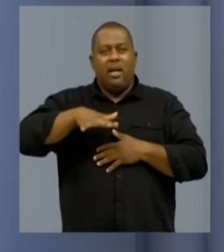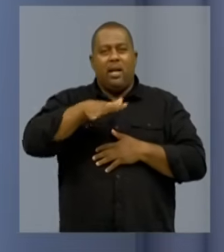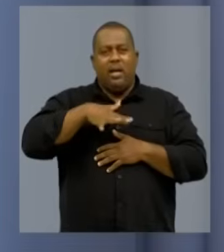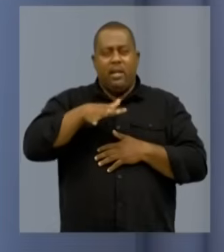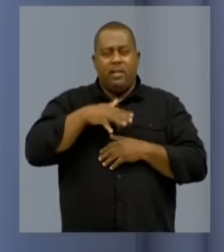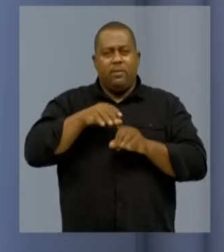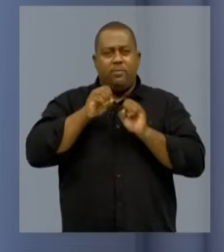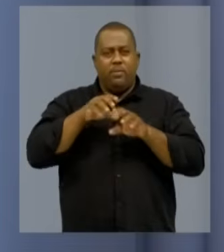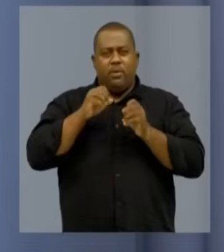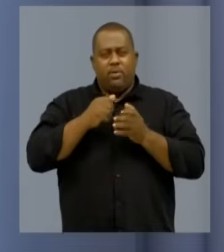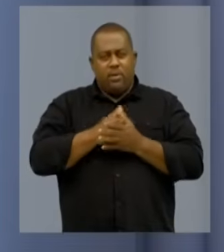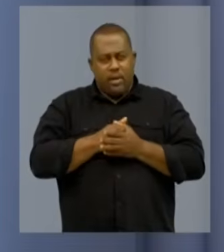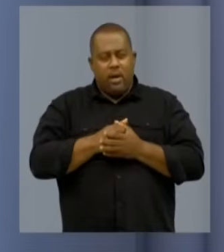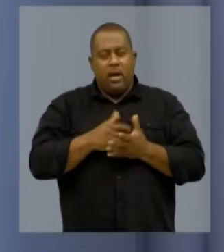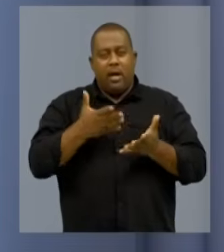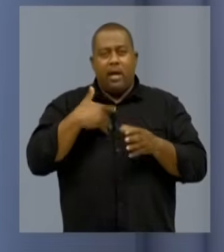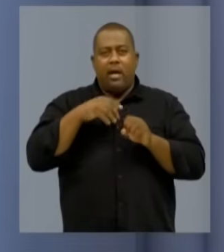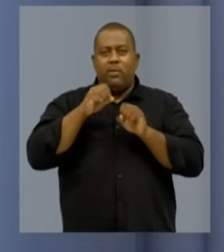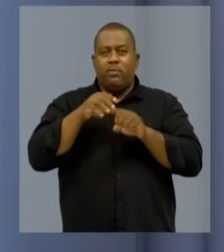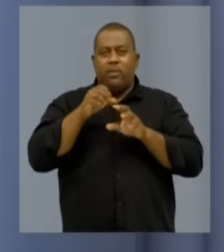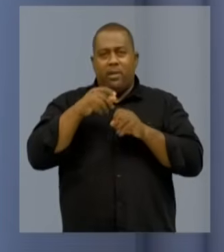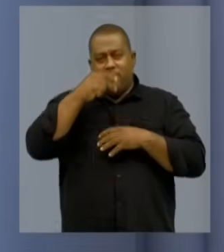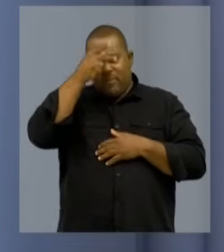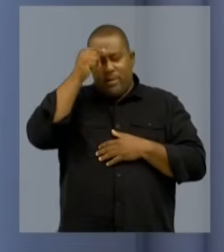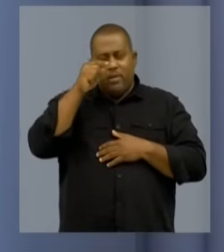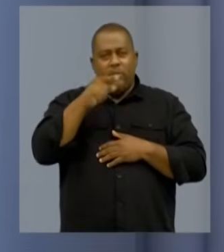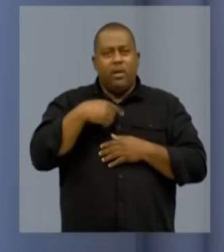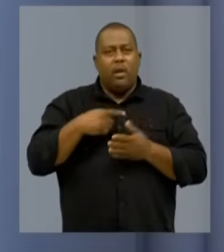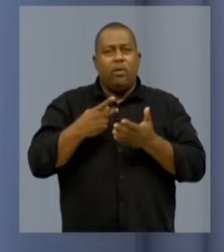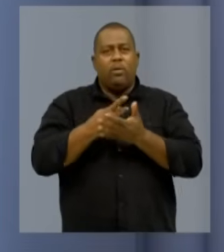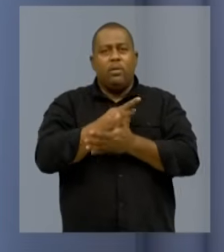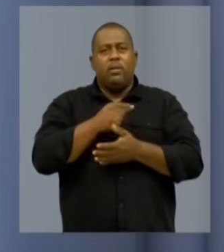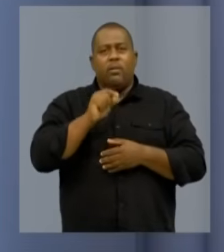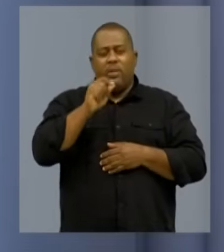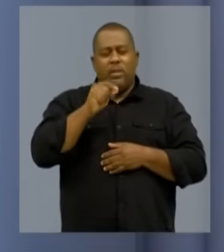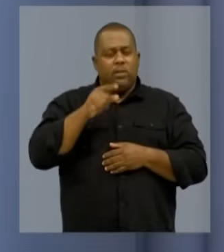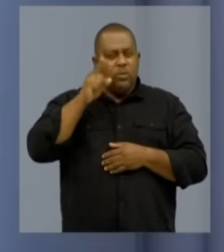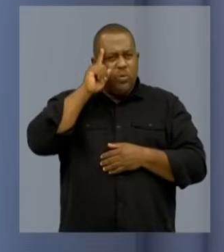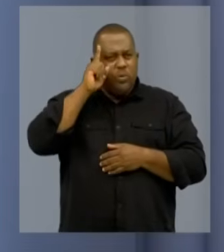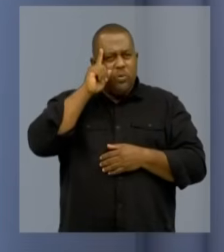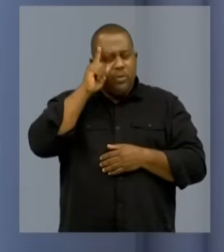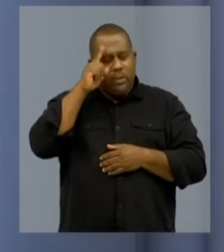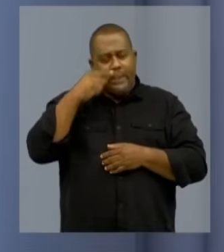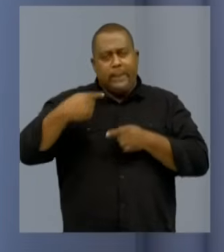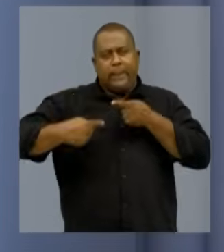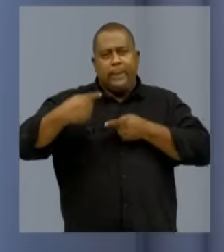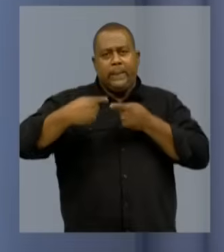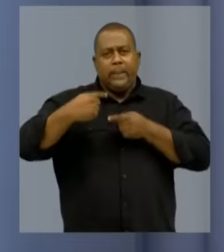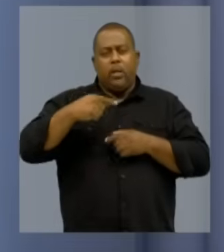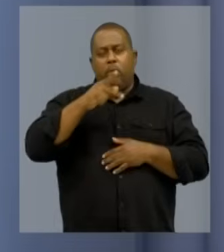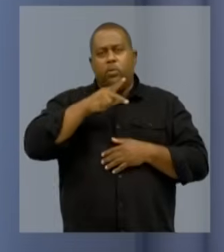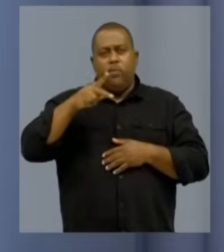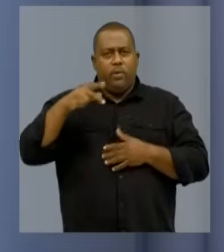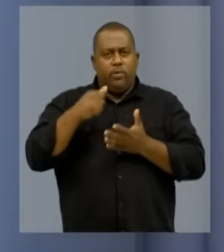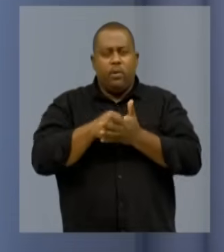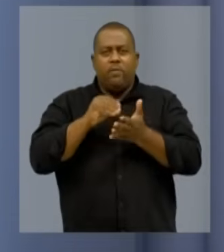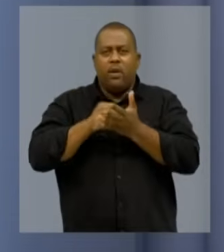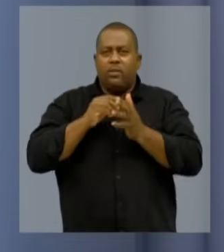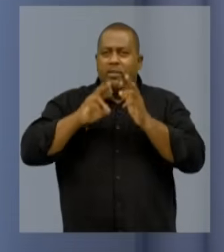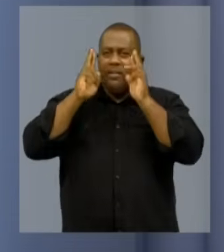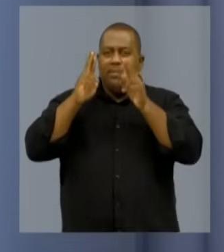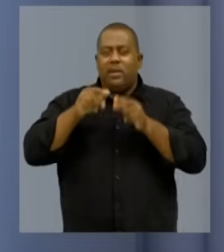tem levado a educação de maneira a confrontar cotidianamente com os professores, desrespeitando os